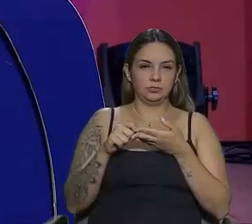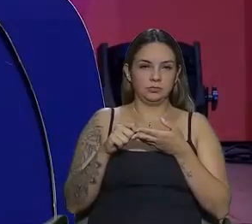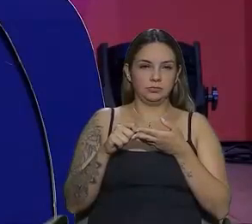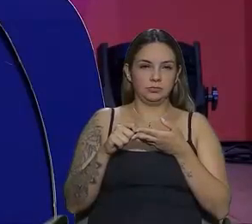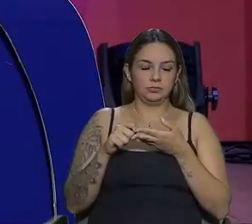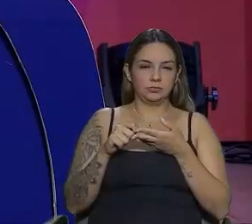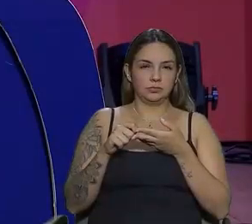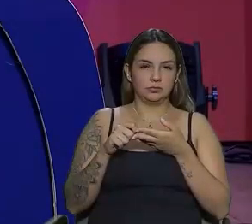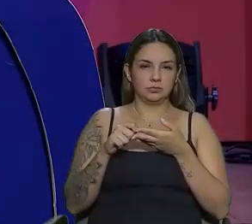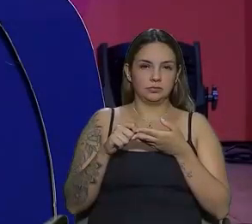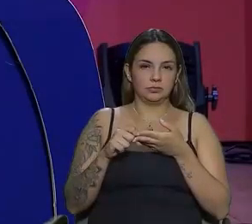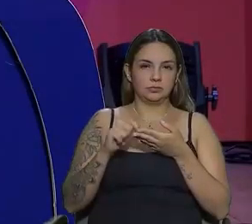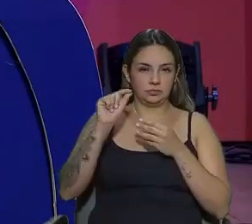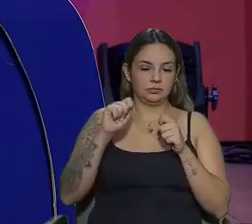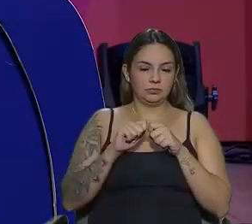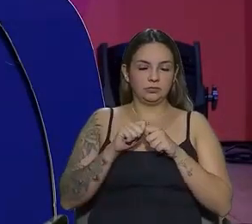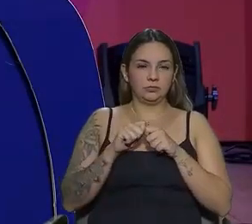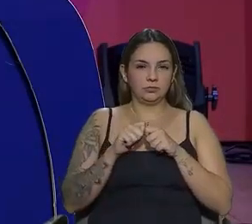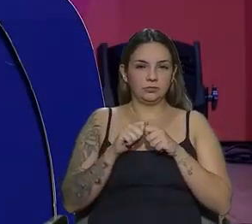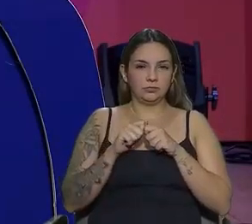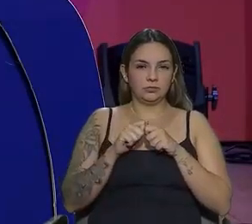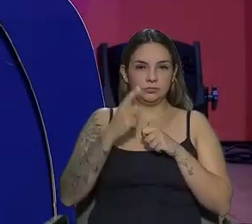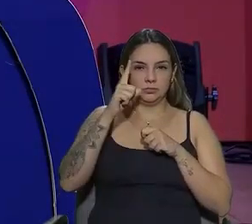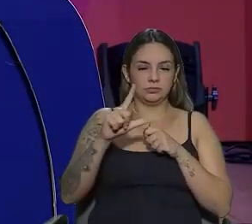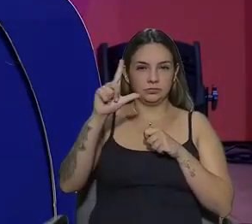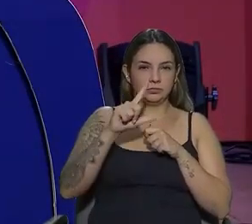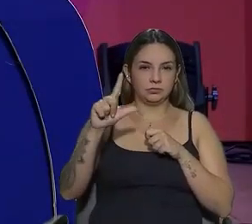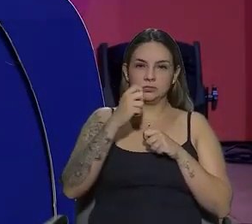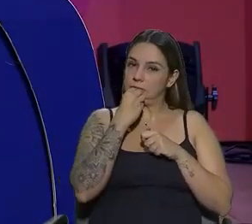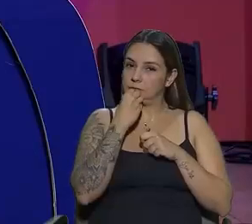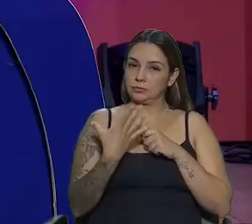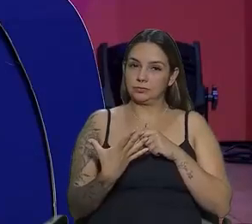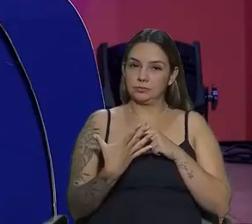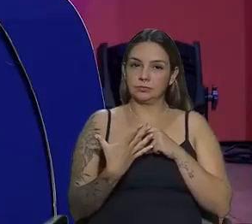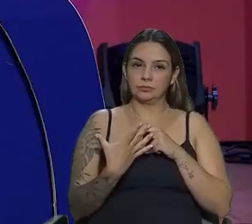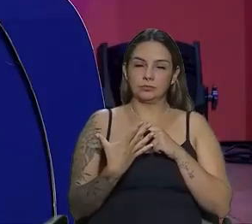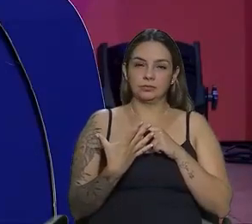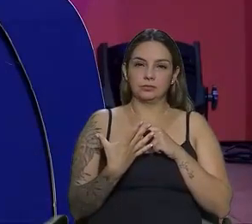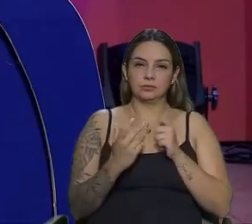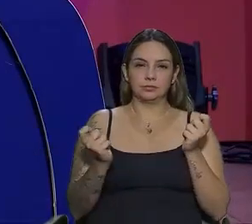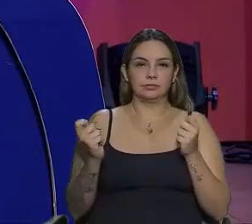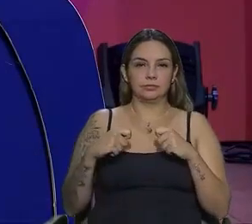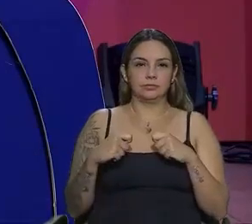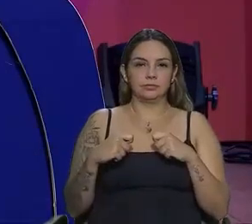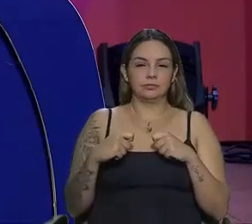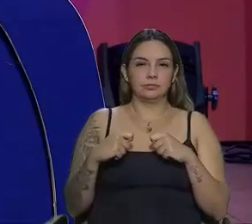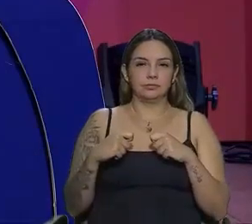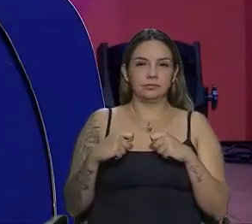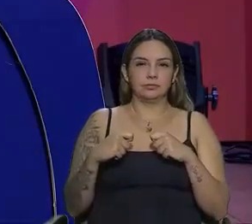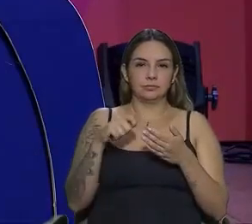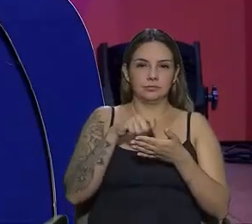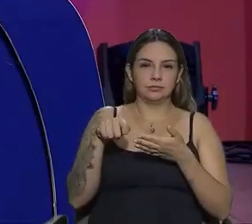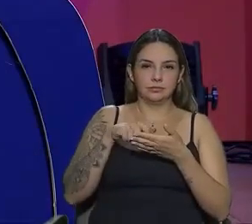que o que faz uma literatura ser boa é a capacidade